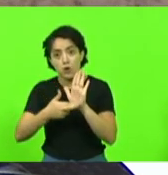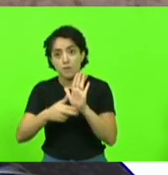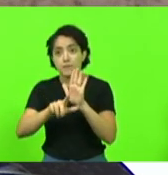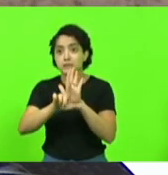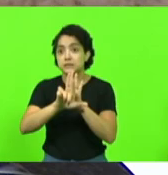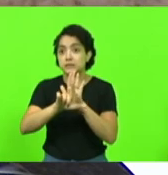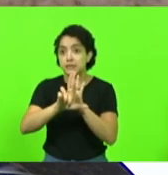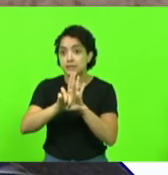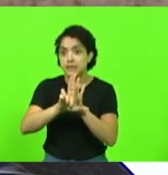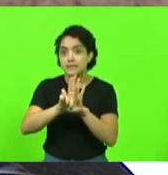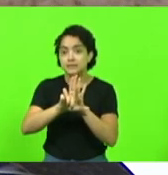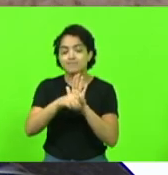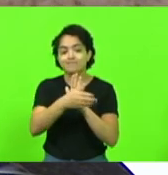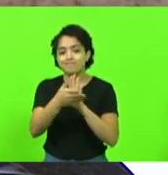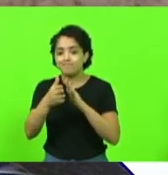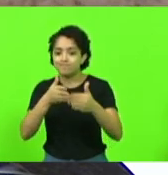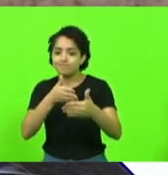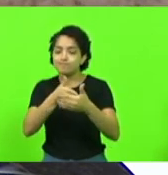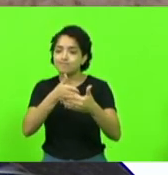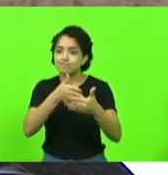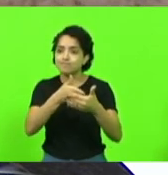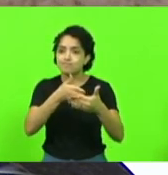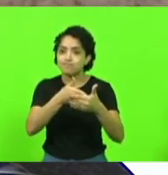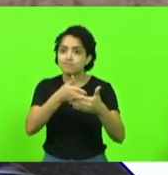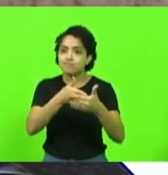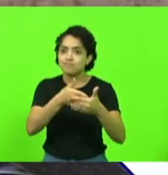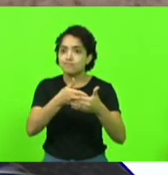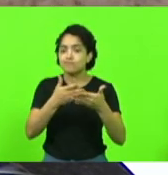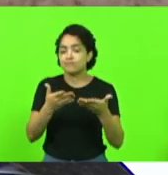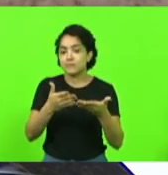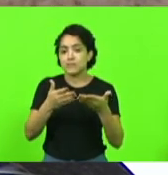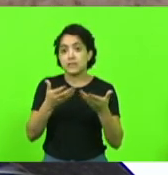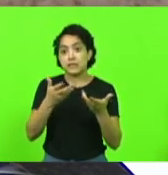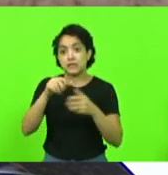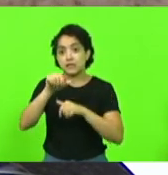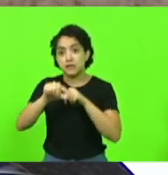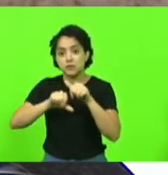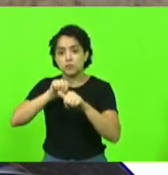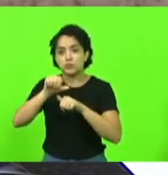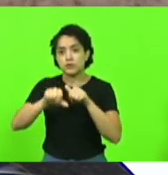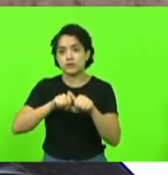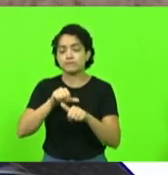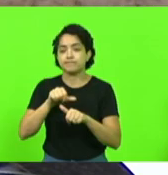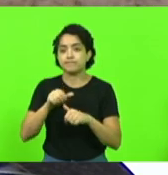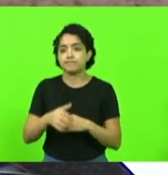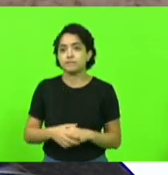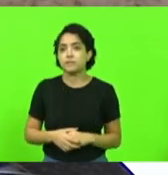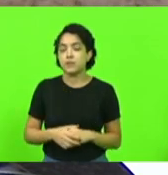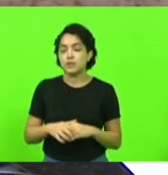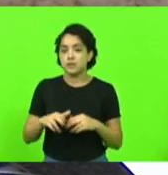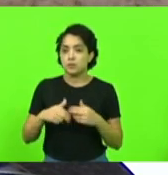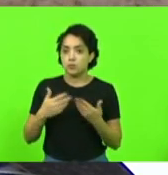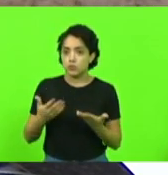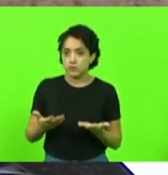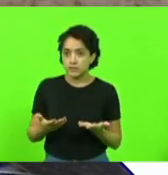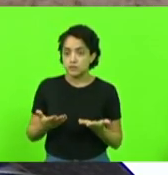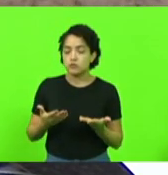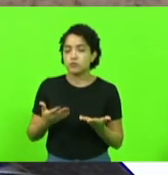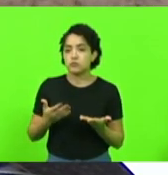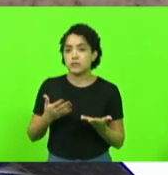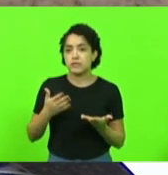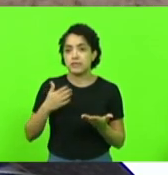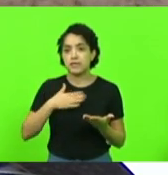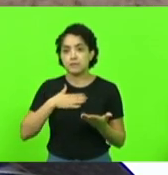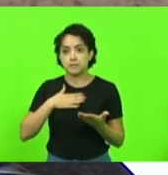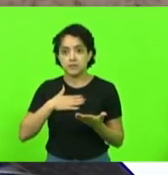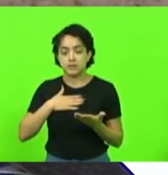que serão obstáculos para qualquer um que queira deixar a sua situação de miséria. Por isso, na minha concepção, a